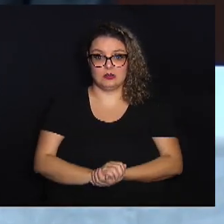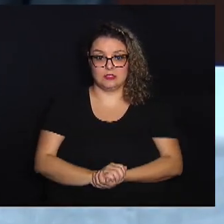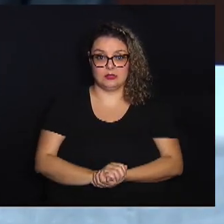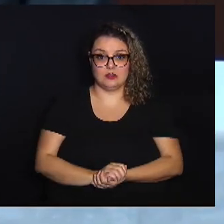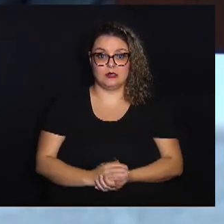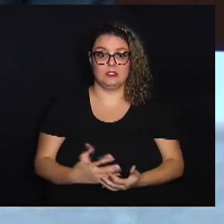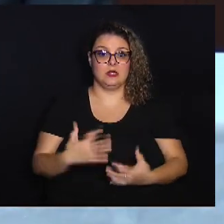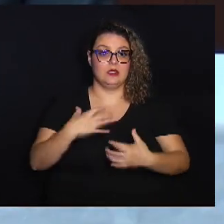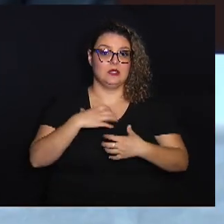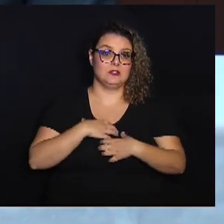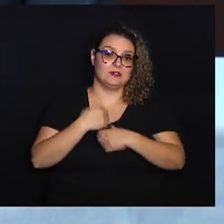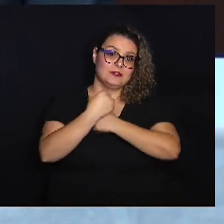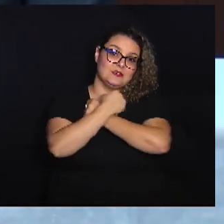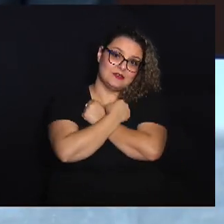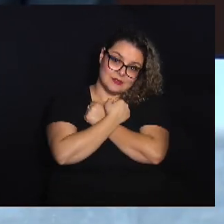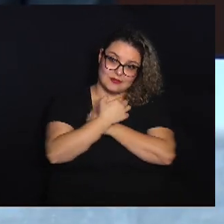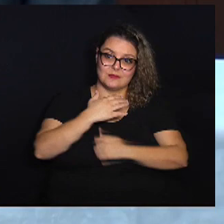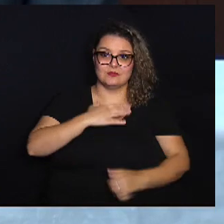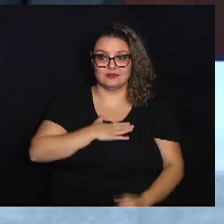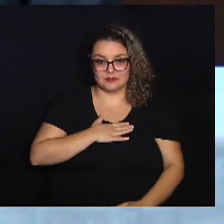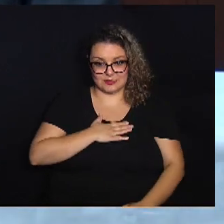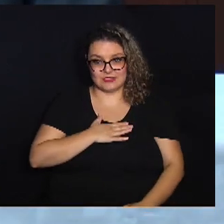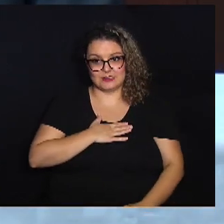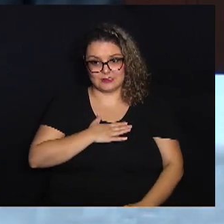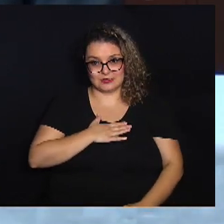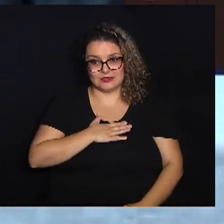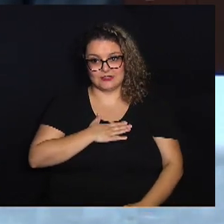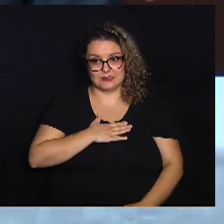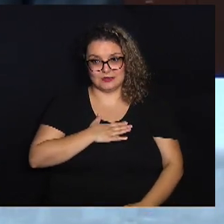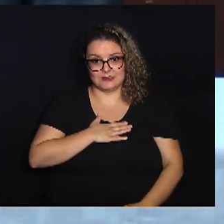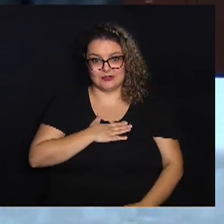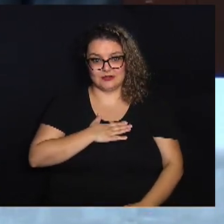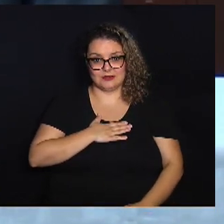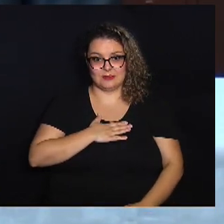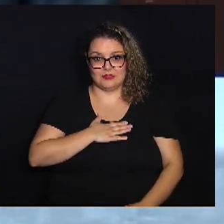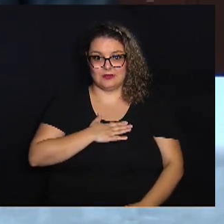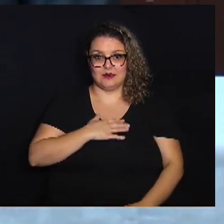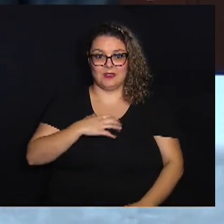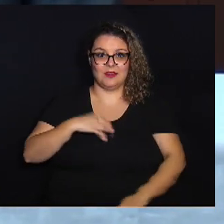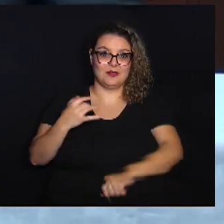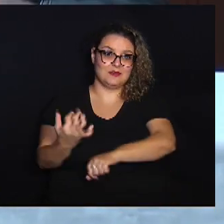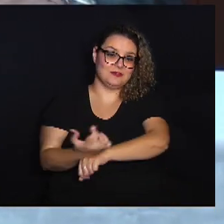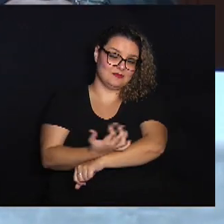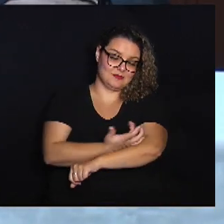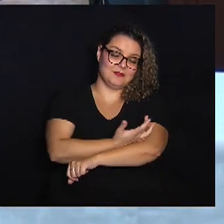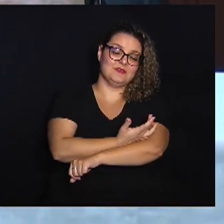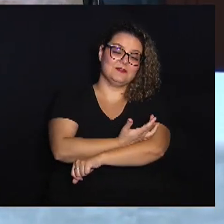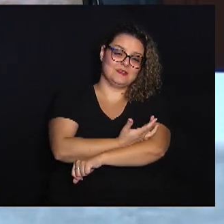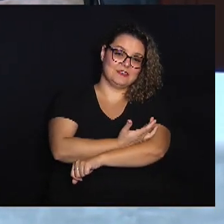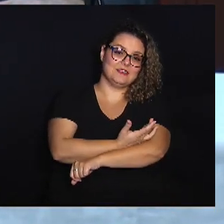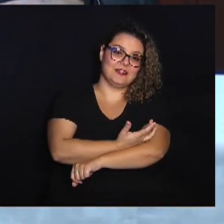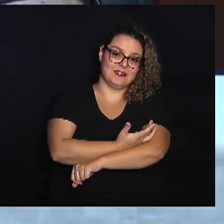todos abraçados por mim, porque estou muito emocionado.